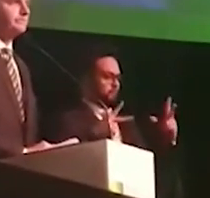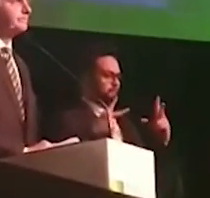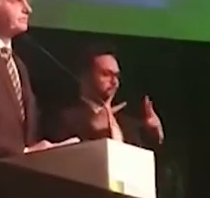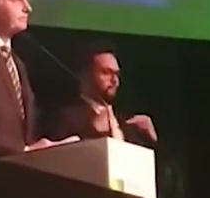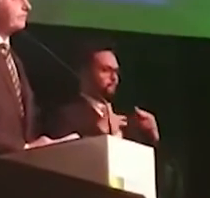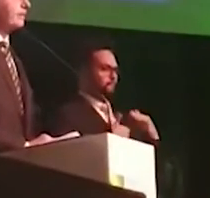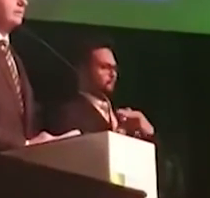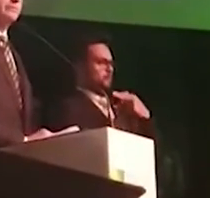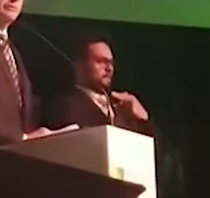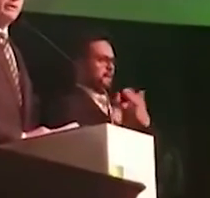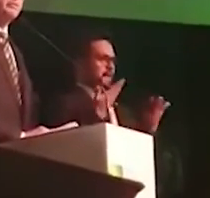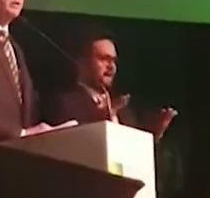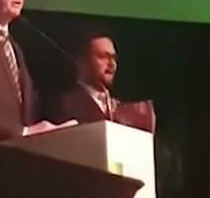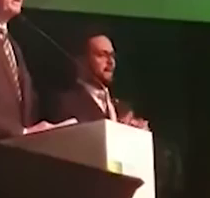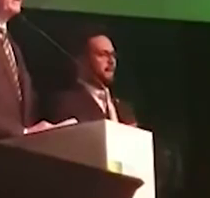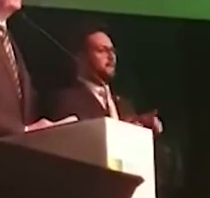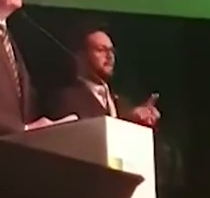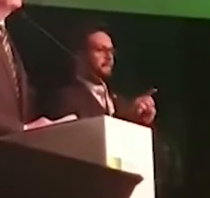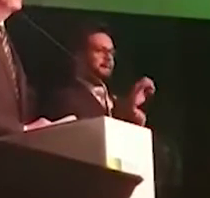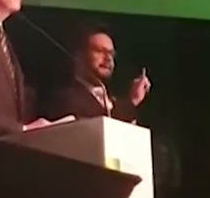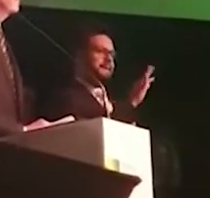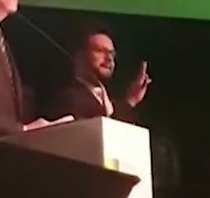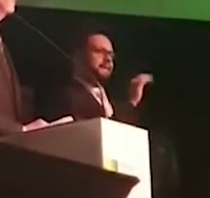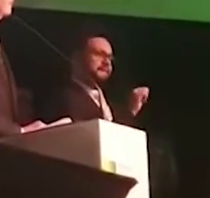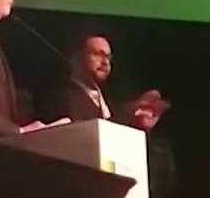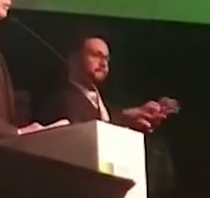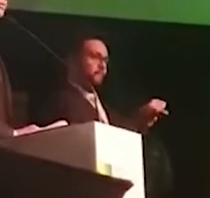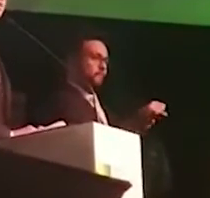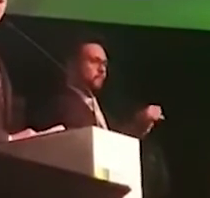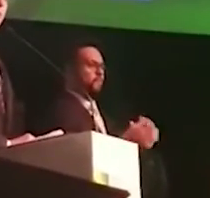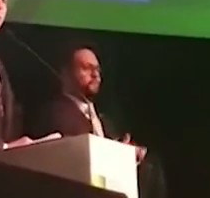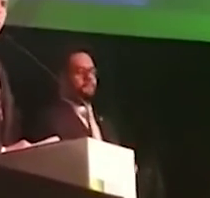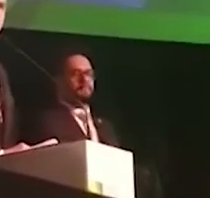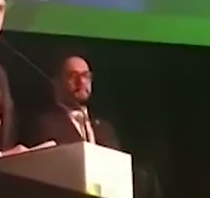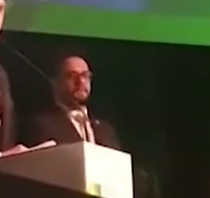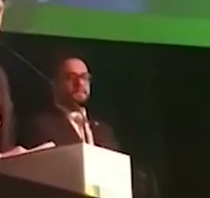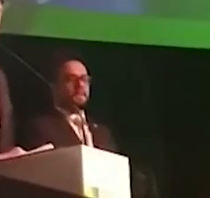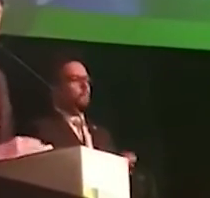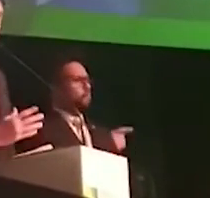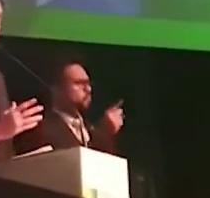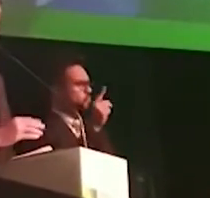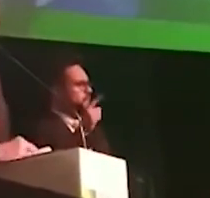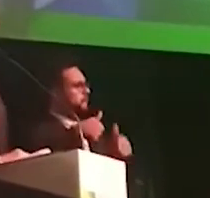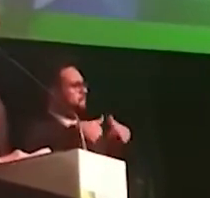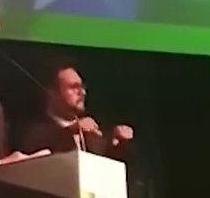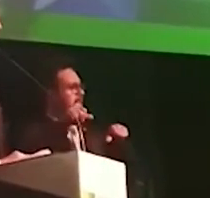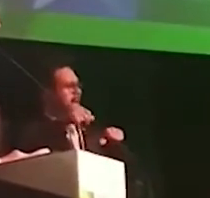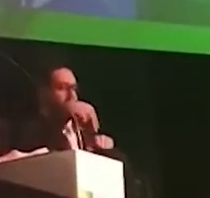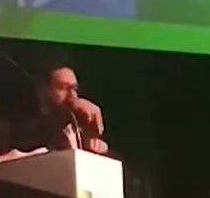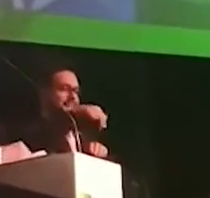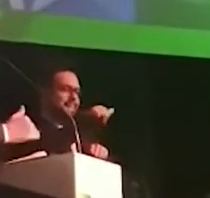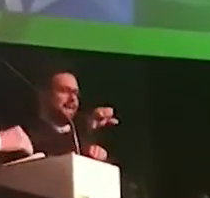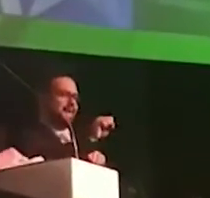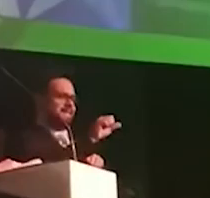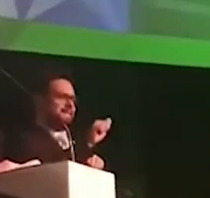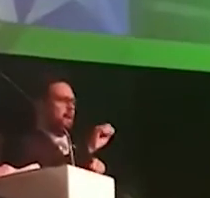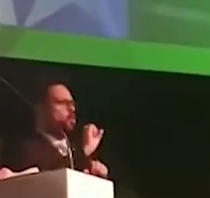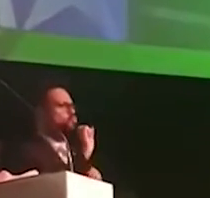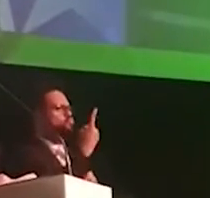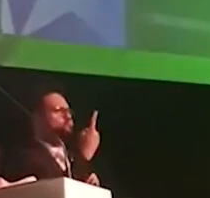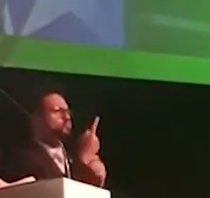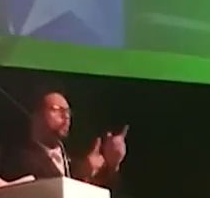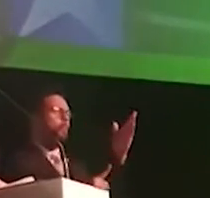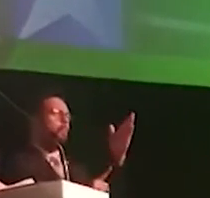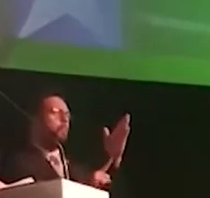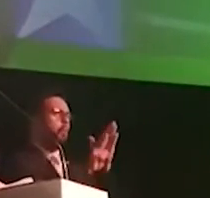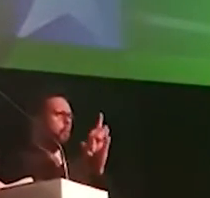FAB, formado pelo ITA, muito tempo na NASA, o único astronauta do Hemisfério